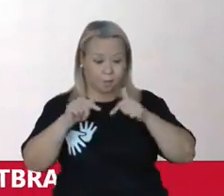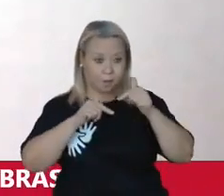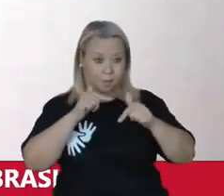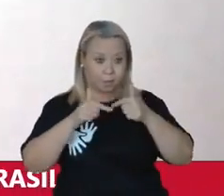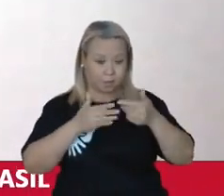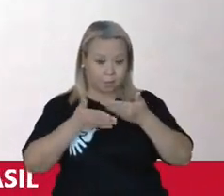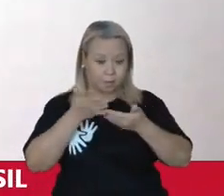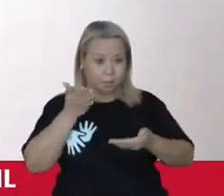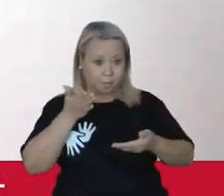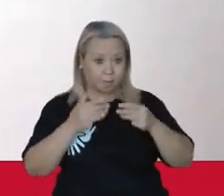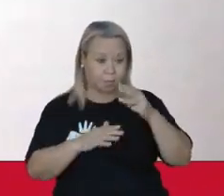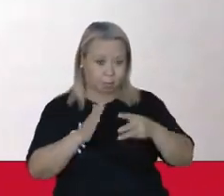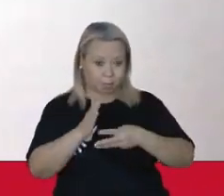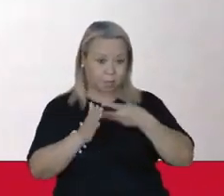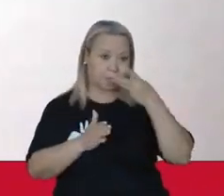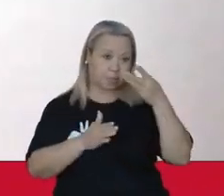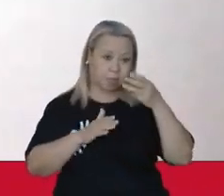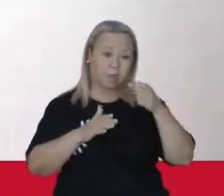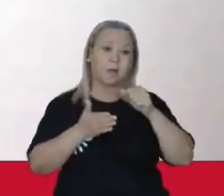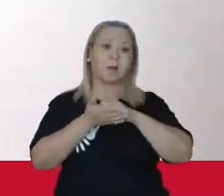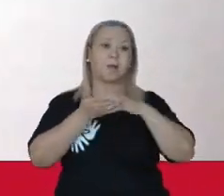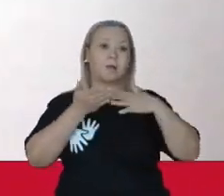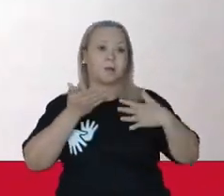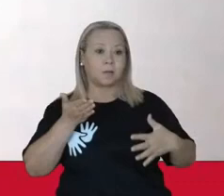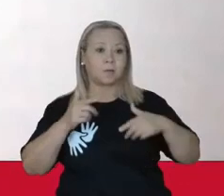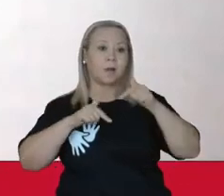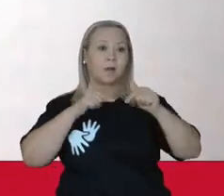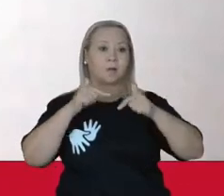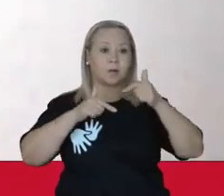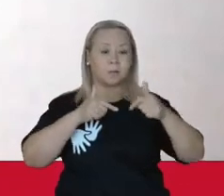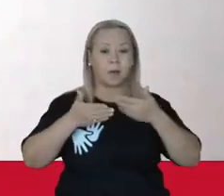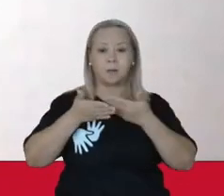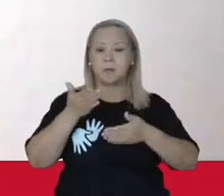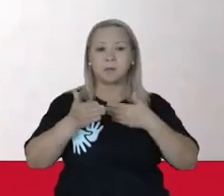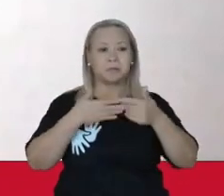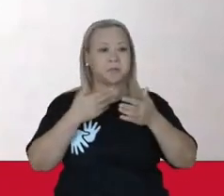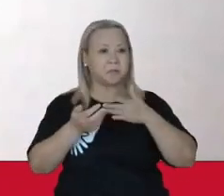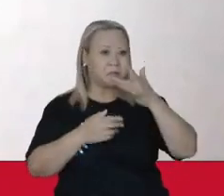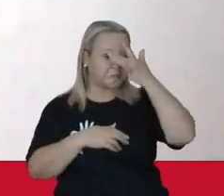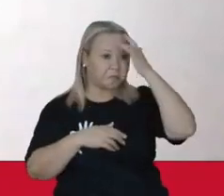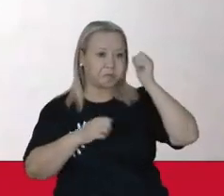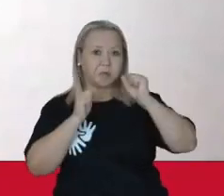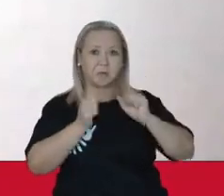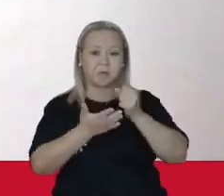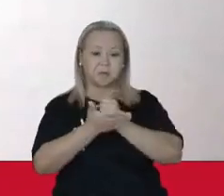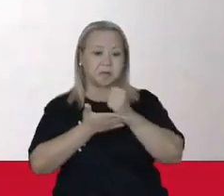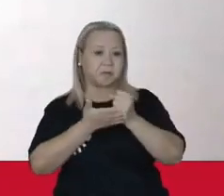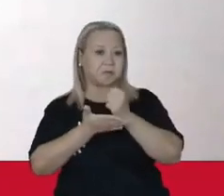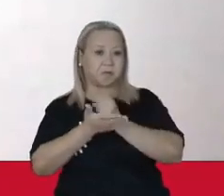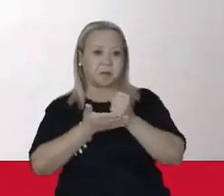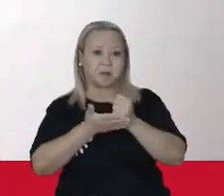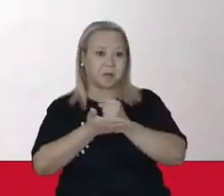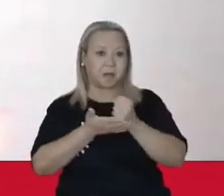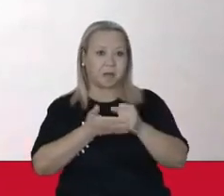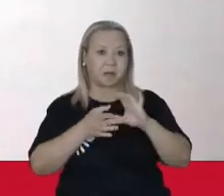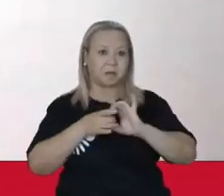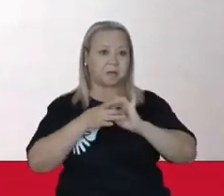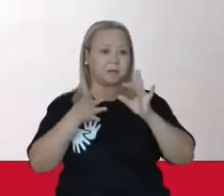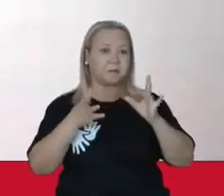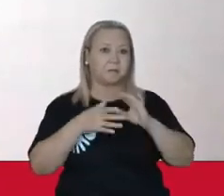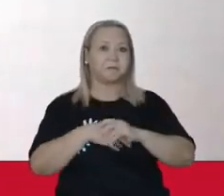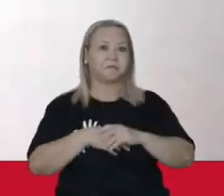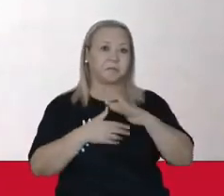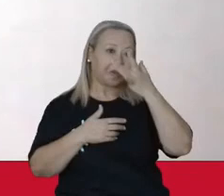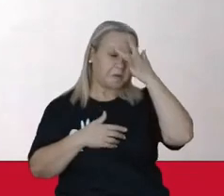que permitiu a terceirização da atividade fim, que permite que qualquer um possa ser contratado como MEI, como PJ, né,